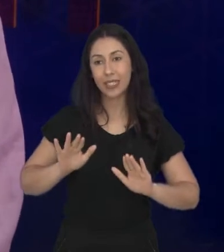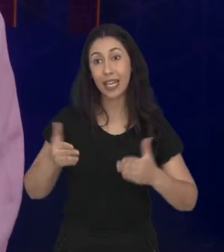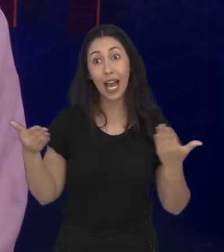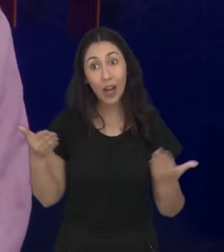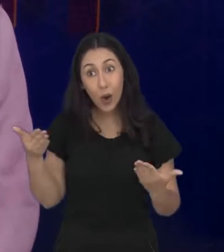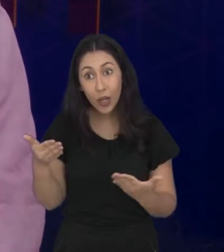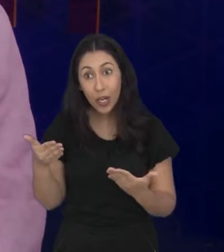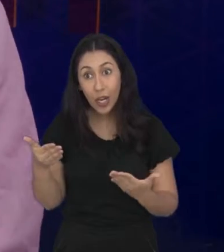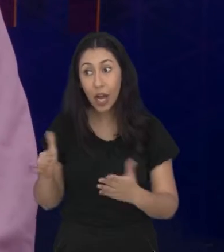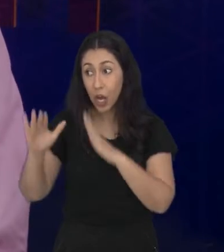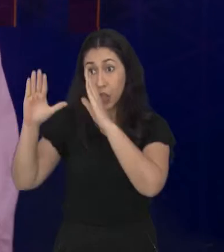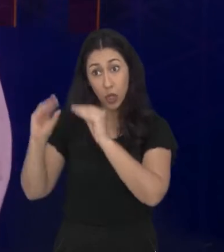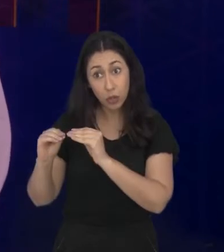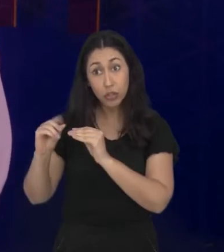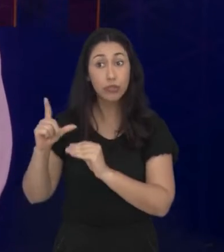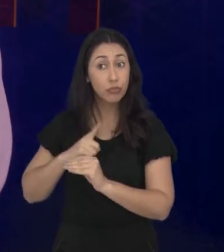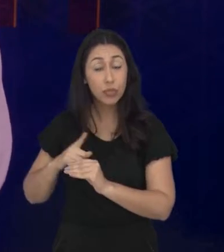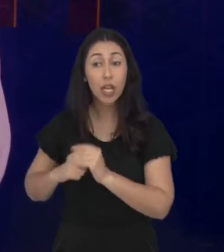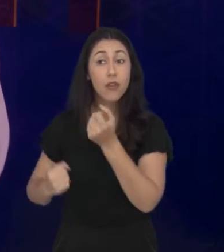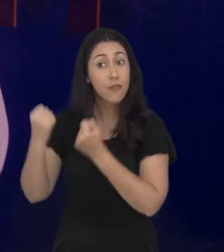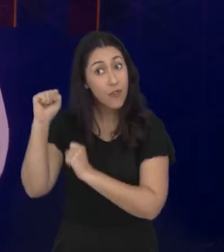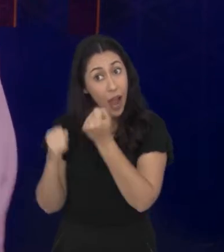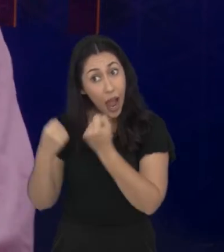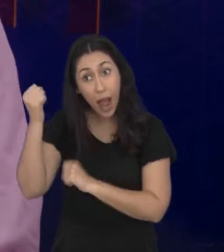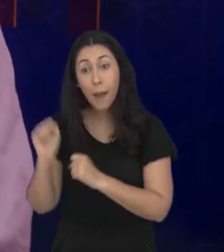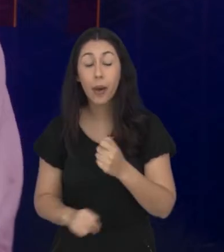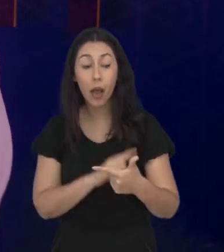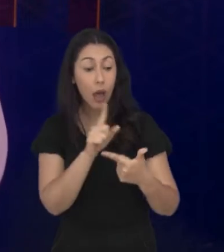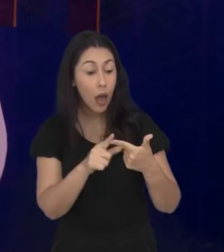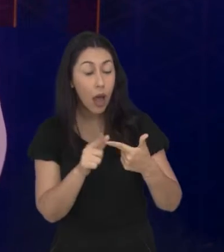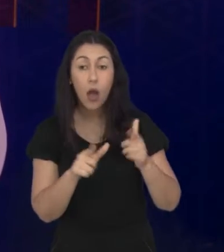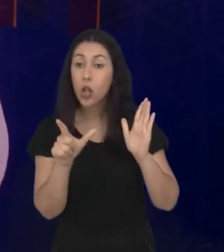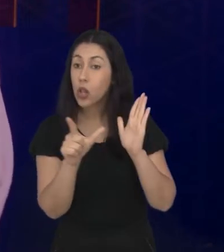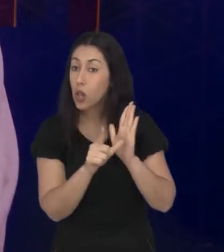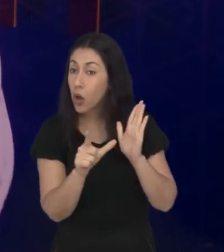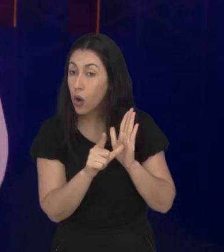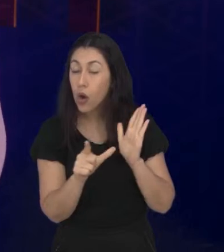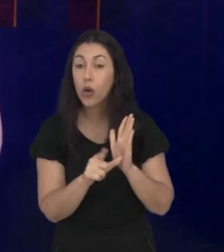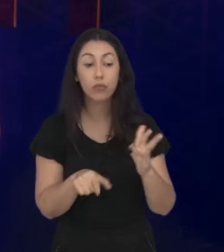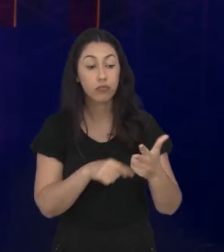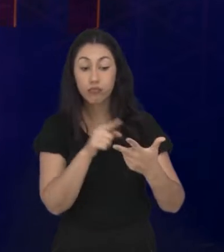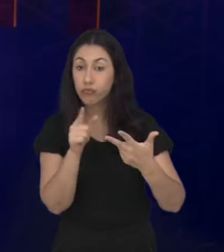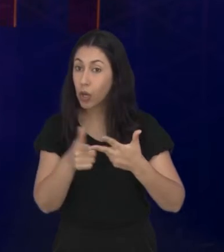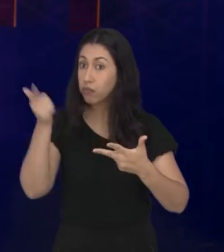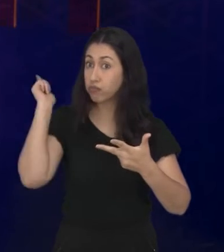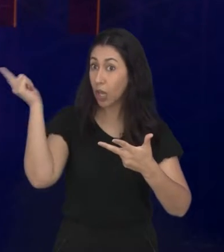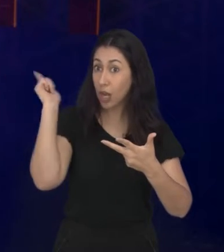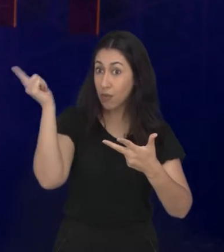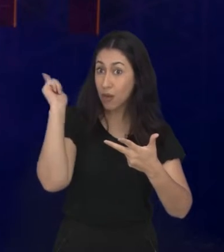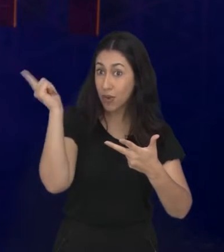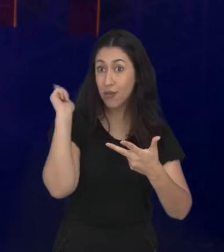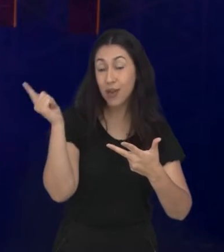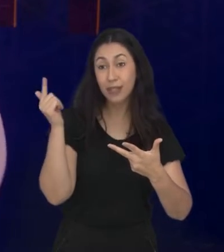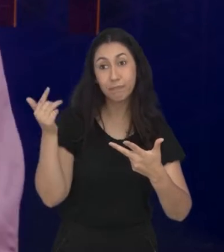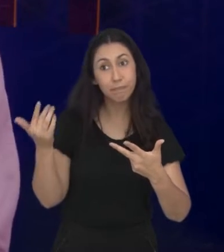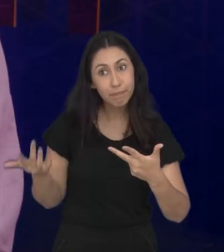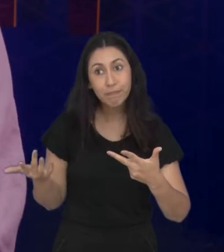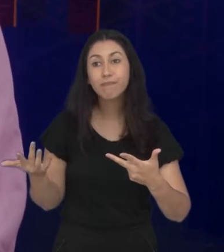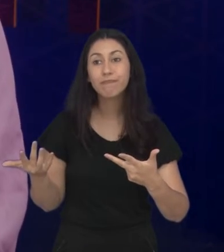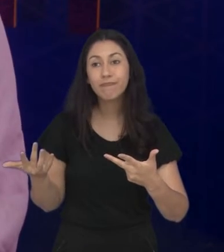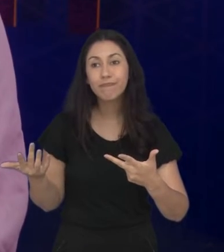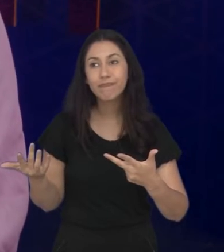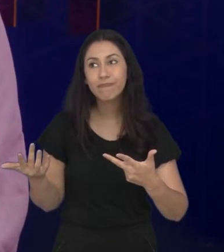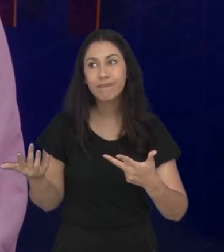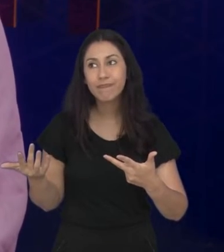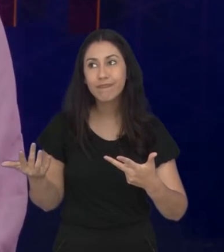gente tem fábrica que funciona à noite, muita comércio que funciona à noite, diversão que funciona à noite. Então